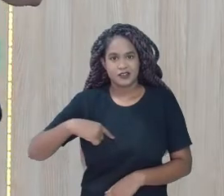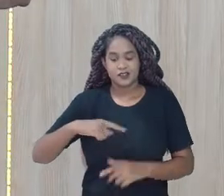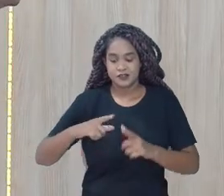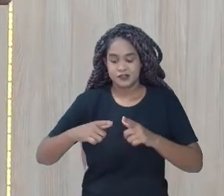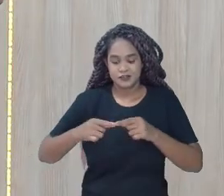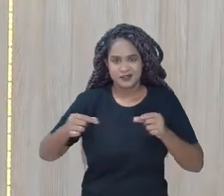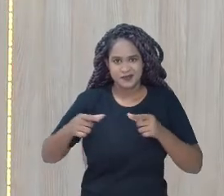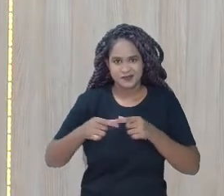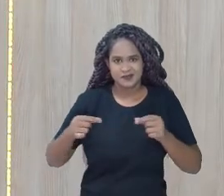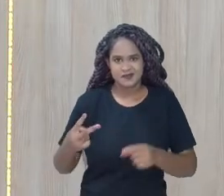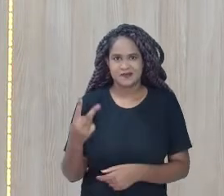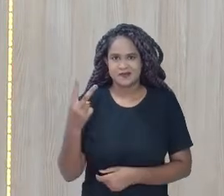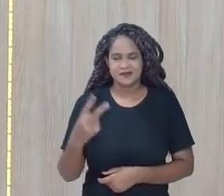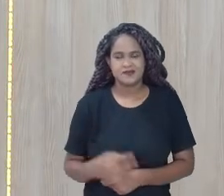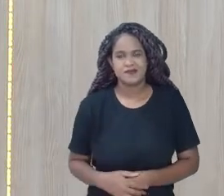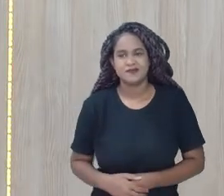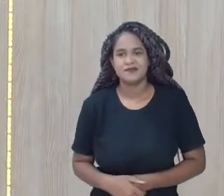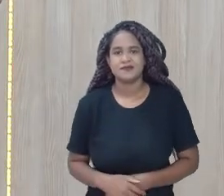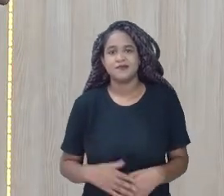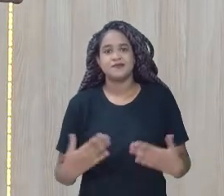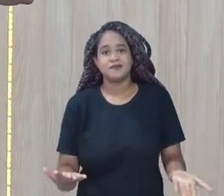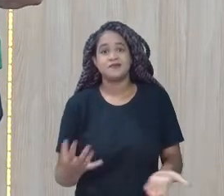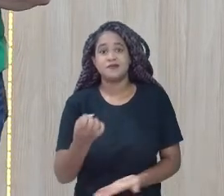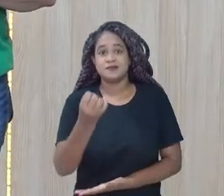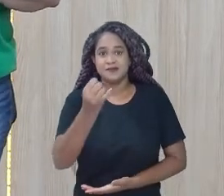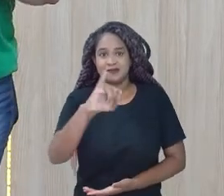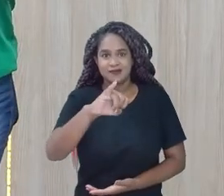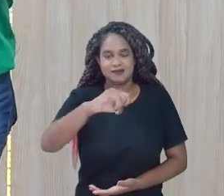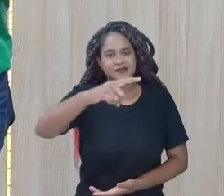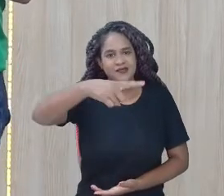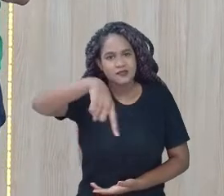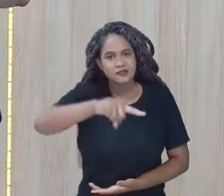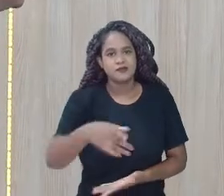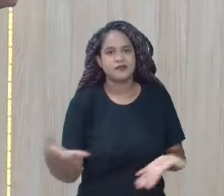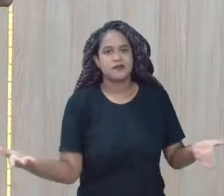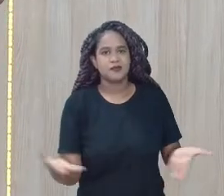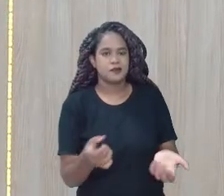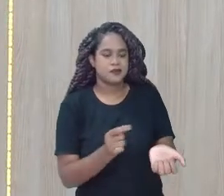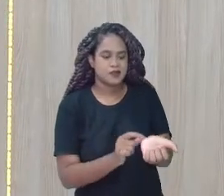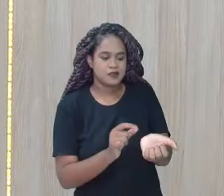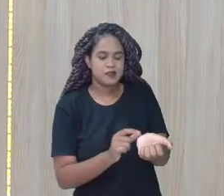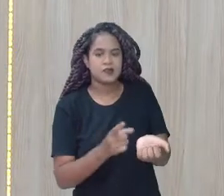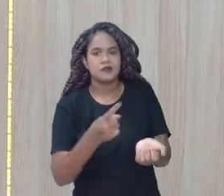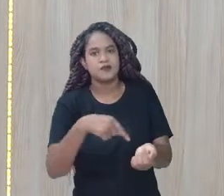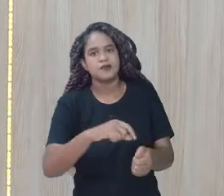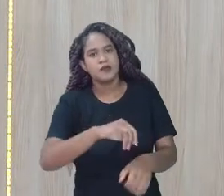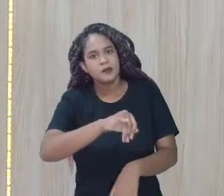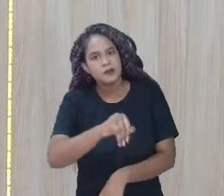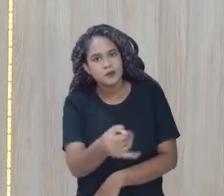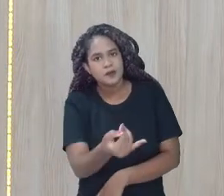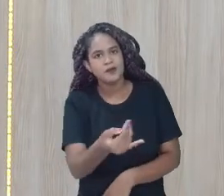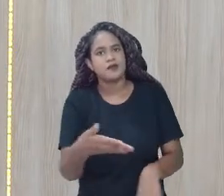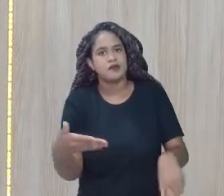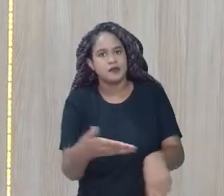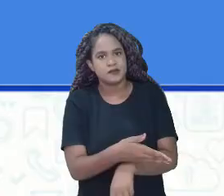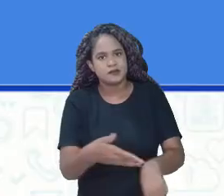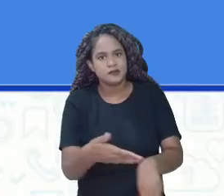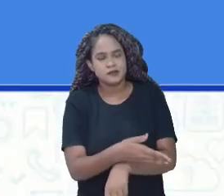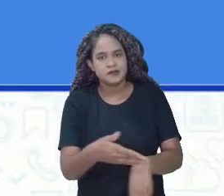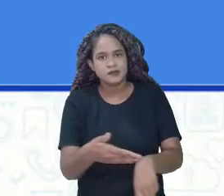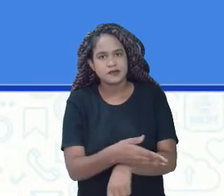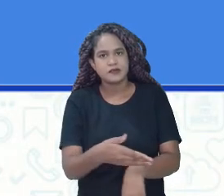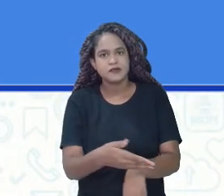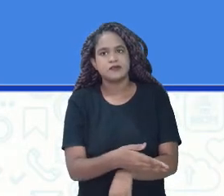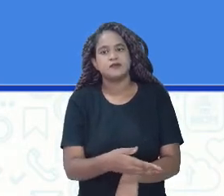você está chegando aí no chat, no aplicativo, né, se loga, se você está pelo